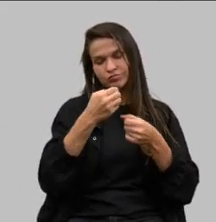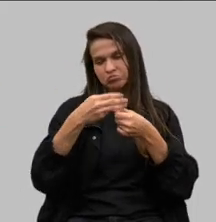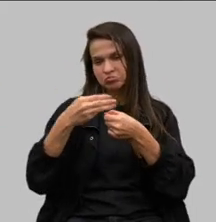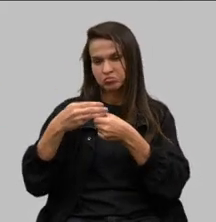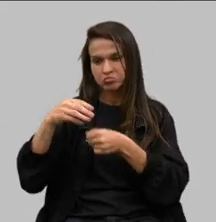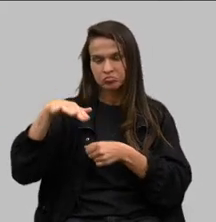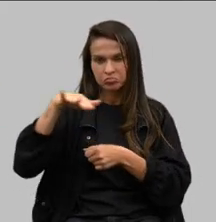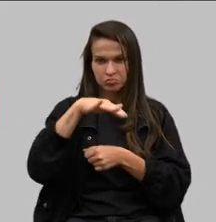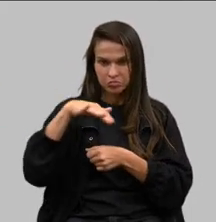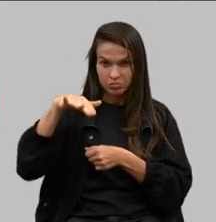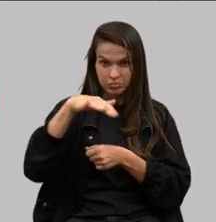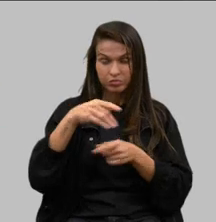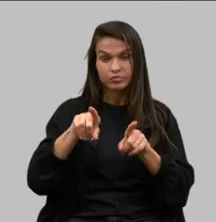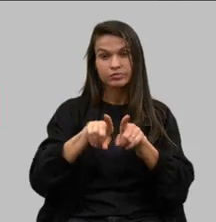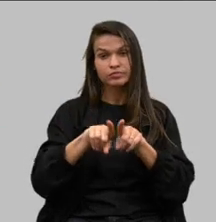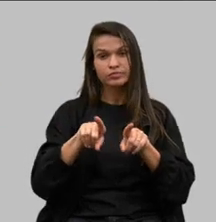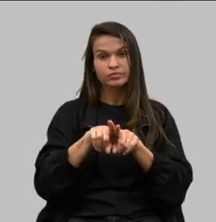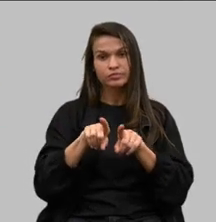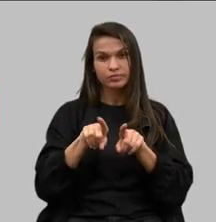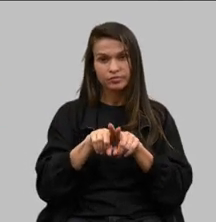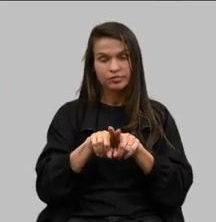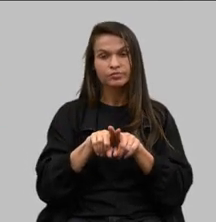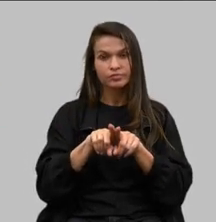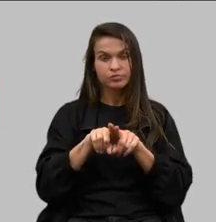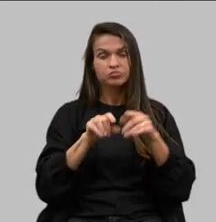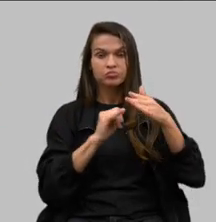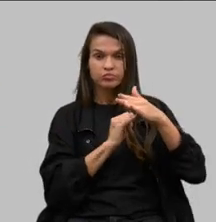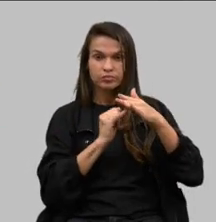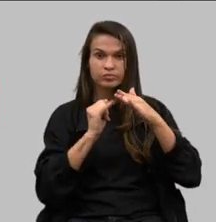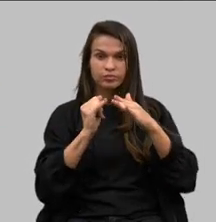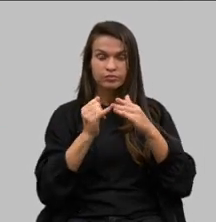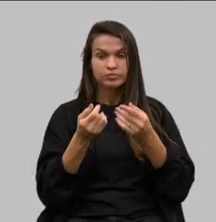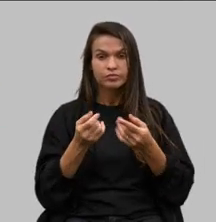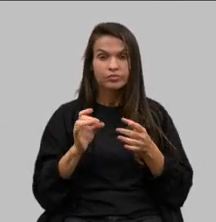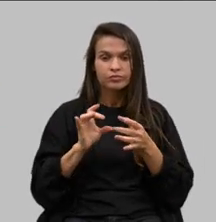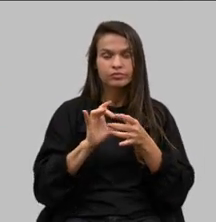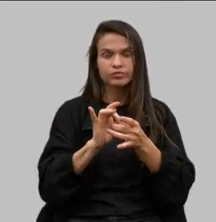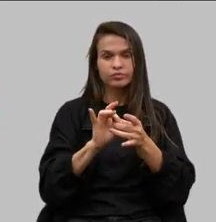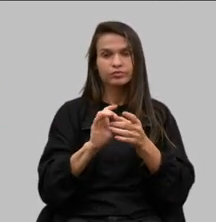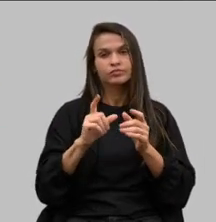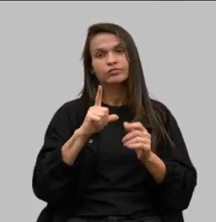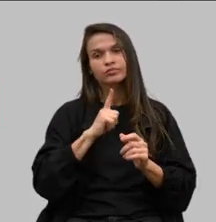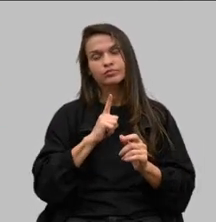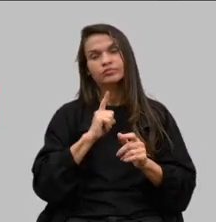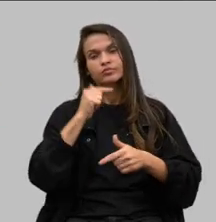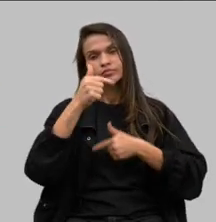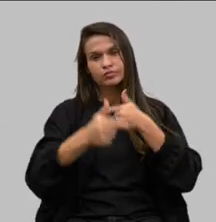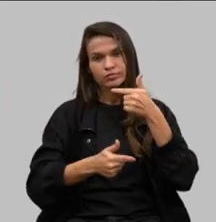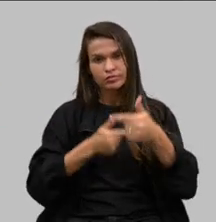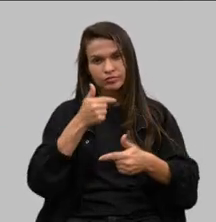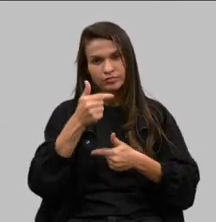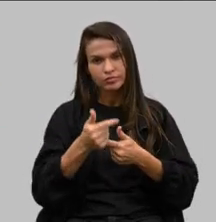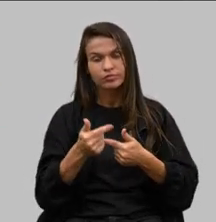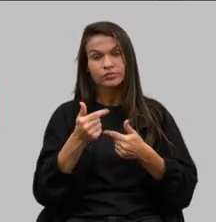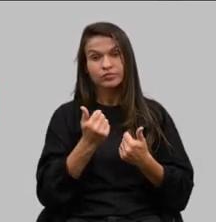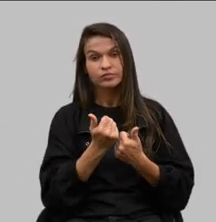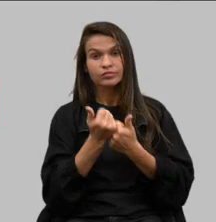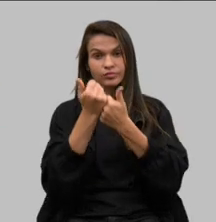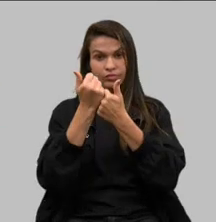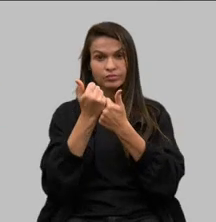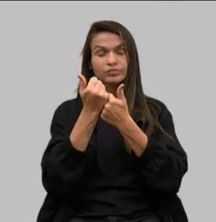áa por área e também por instituições parceiras que TM trabalhado em cooperação